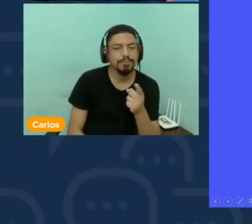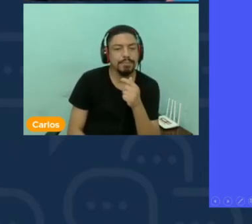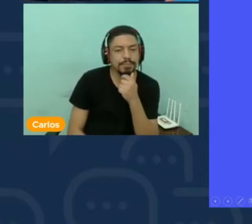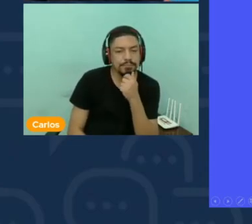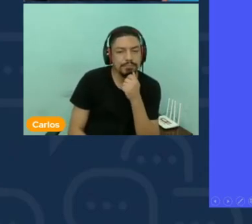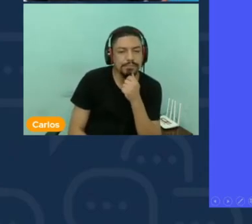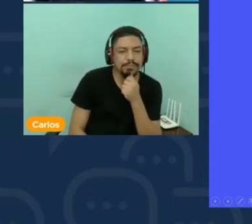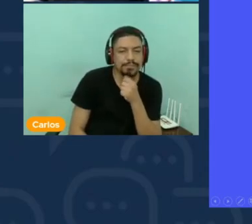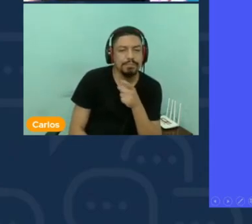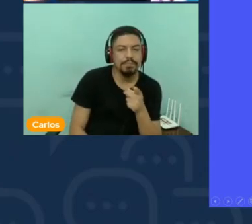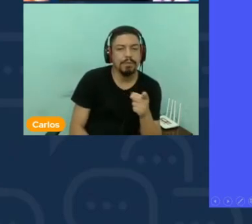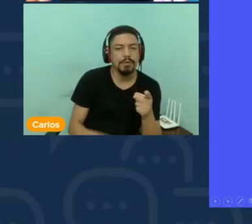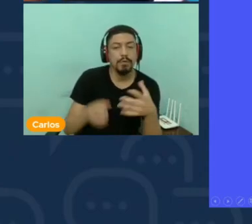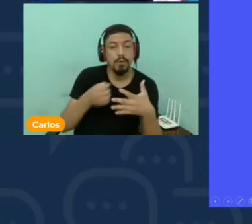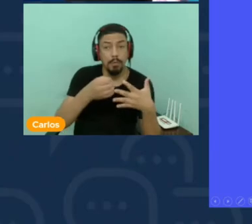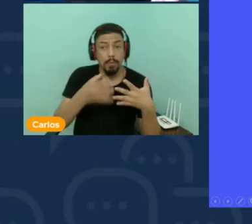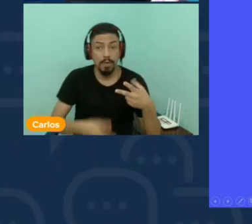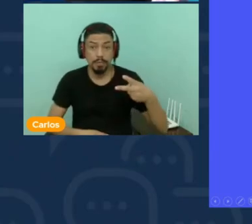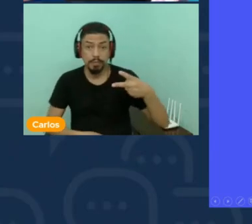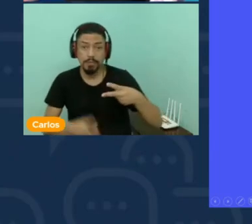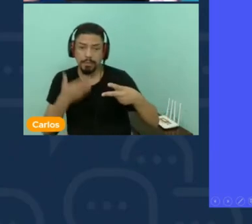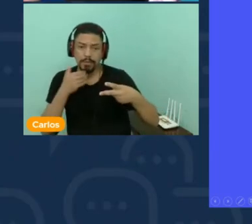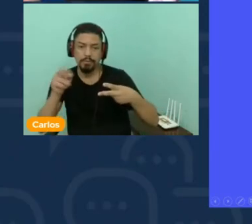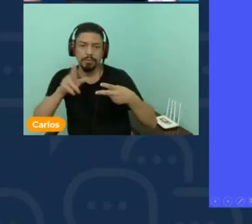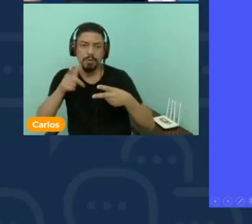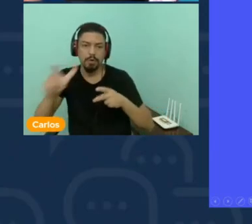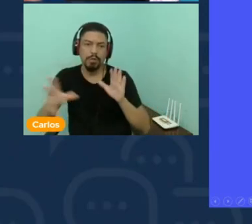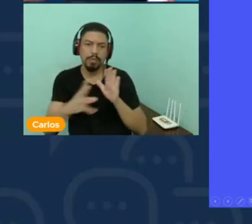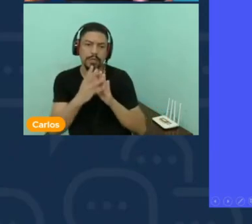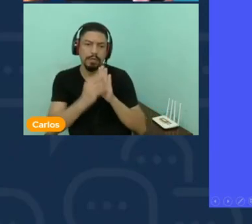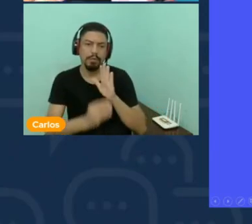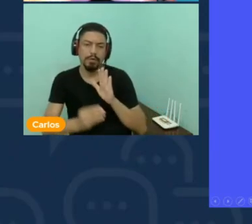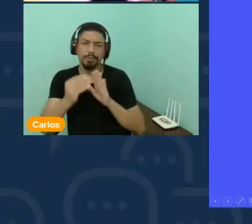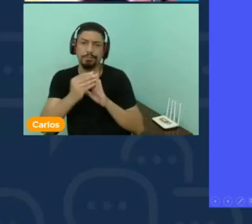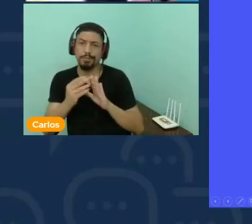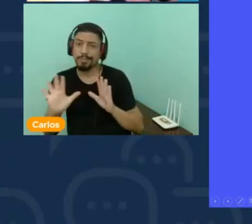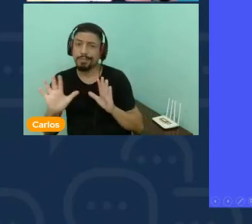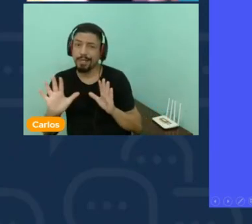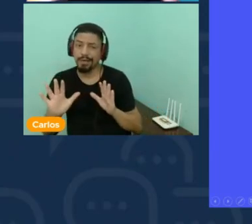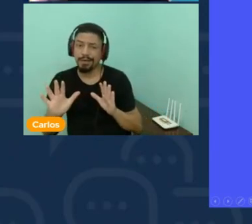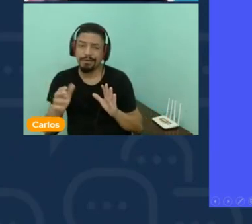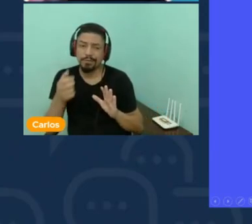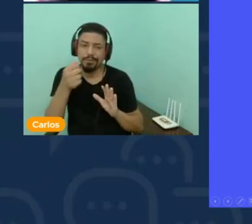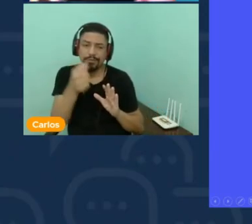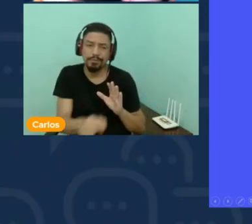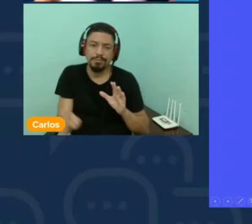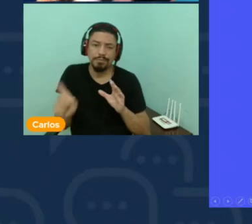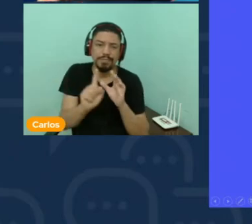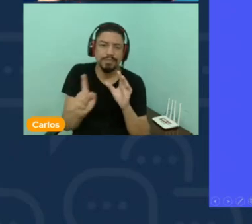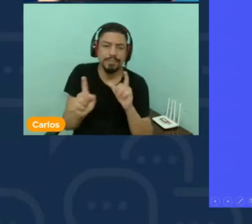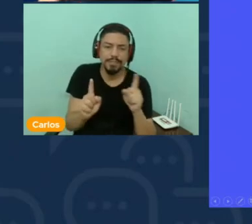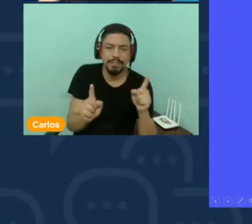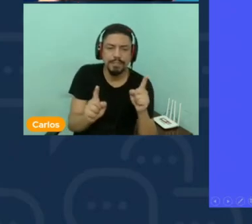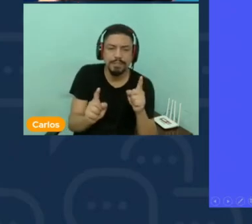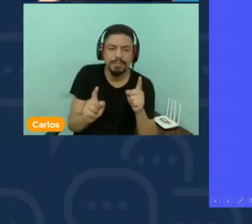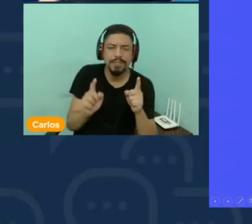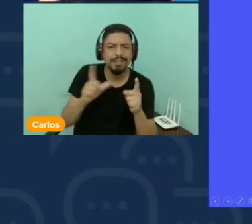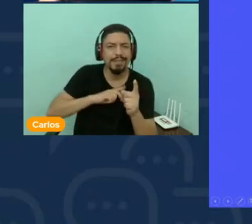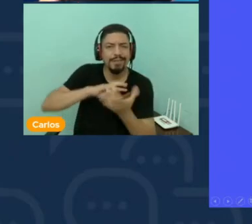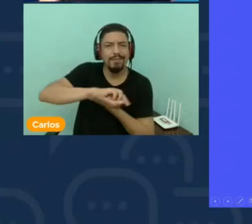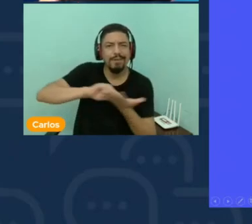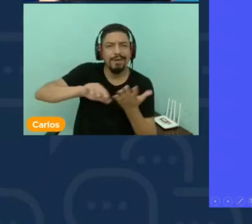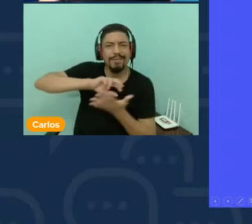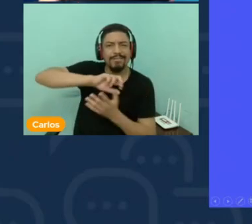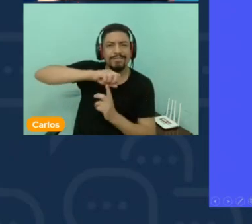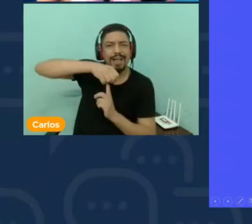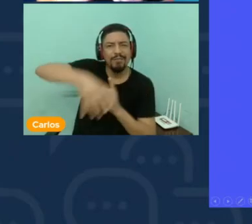O componente 2 já é melhor fazer numa outra linguagem. Ela não precisa de tantos servidores, pode ser servidores